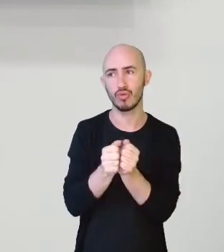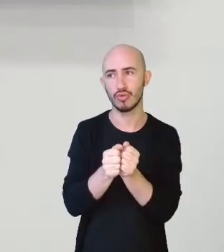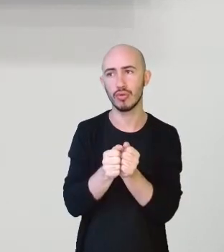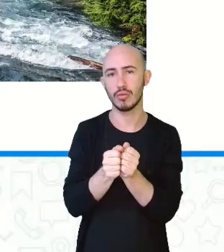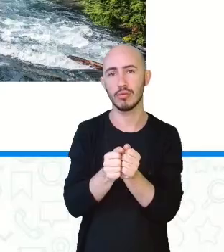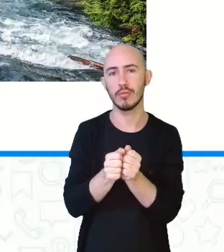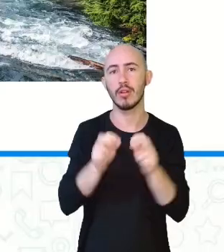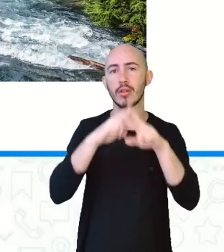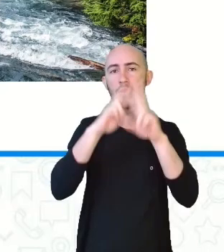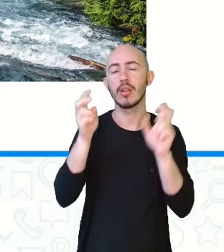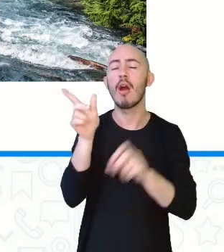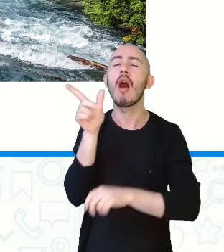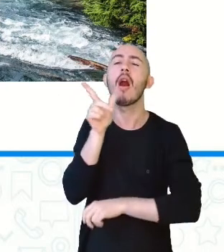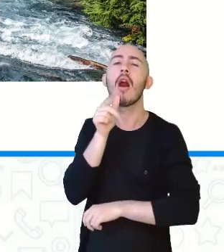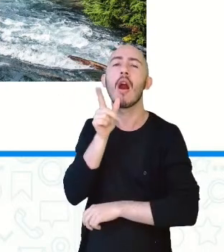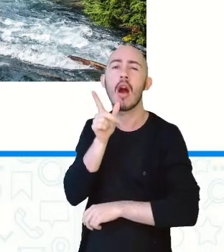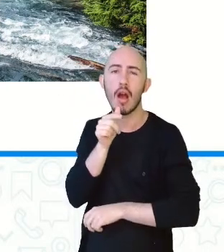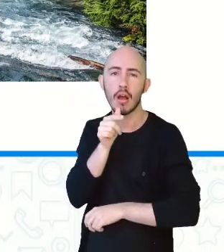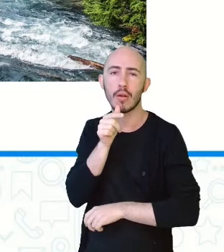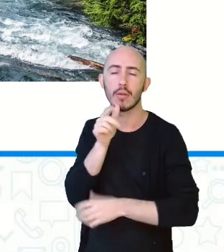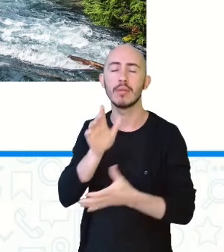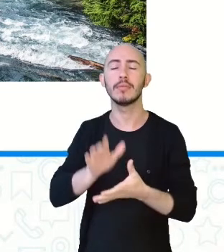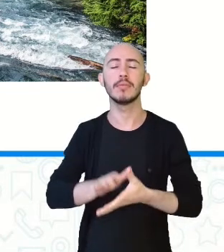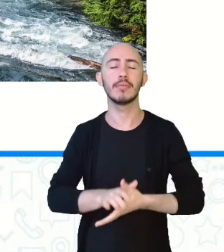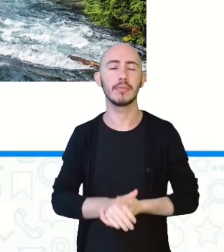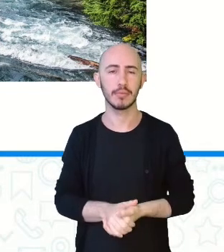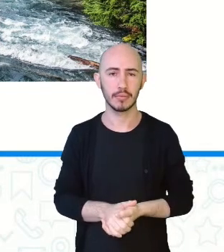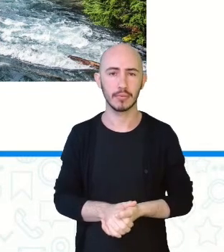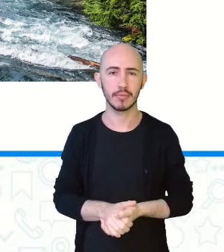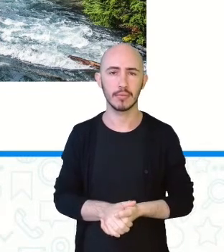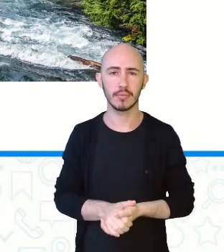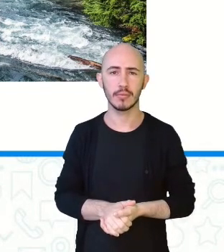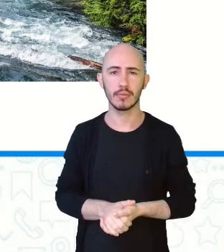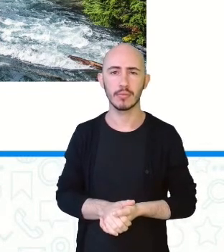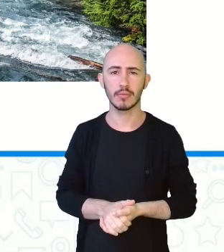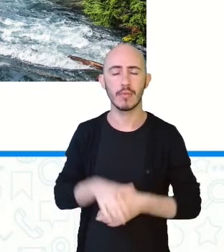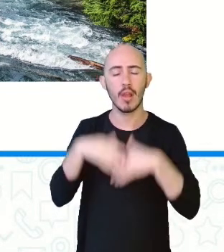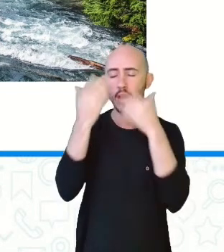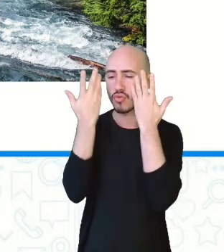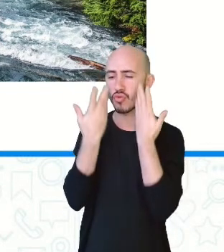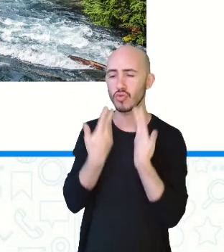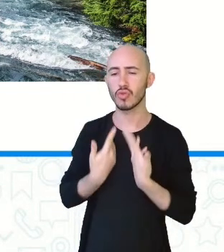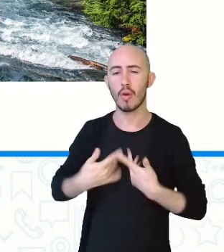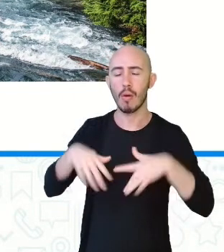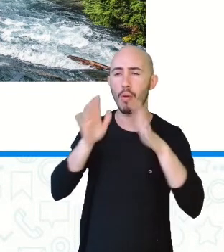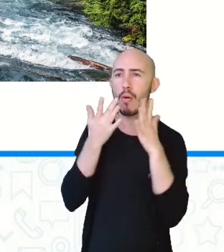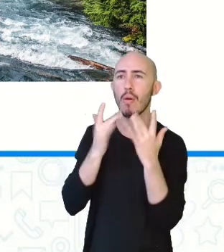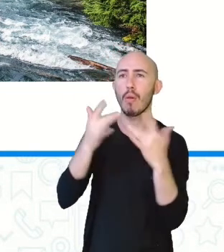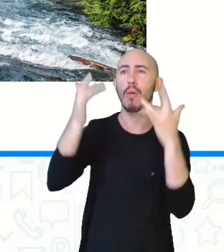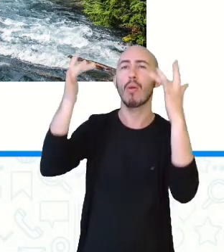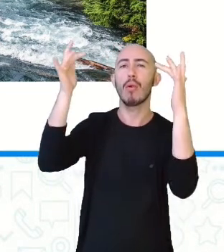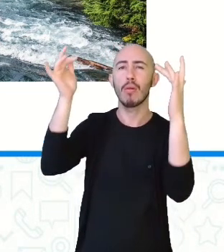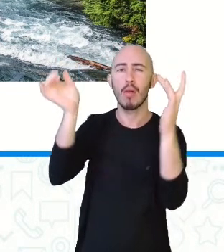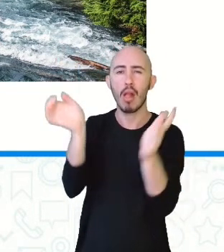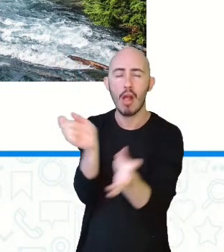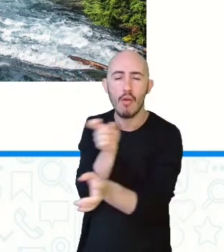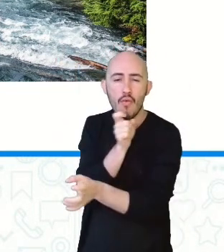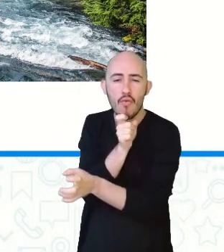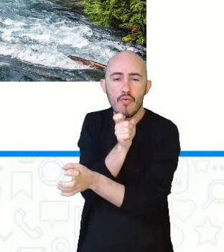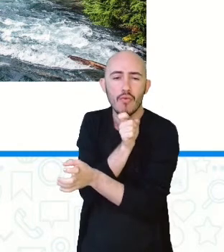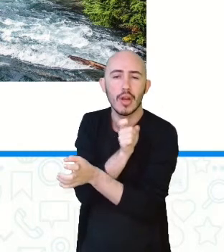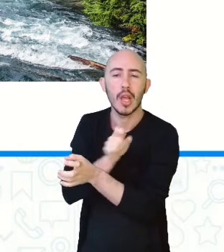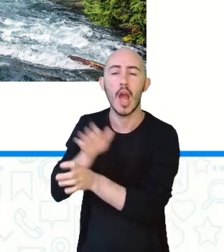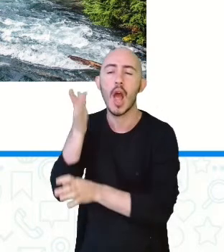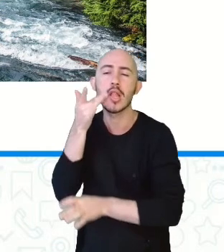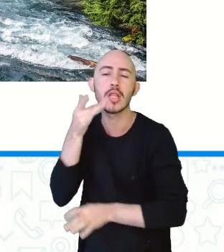Vamos lá. A Água, de Cátia Silva Pereira. Sou cristalina e fresca, salgada e